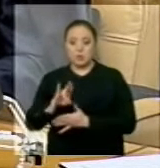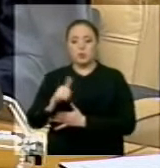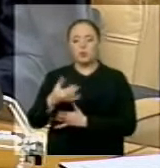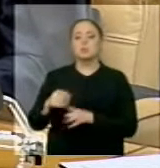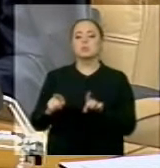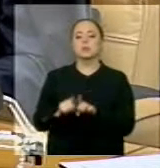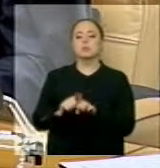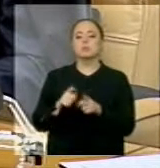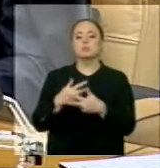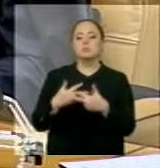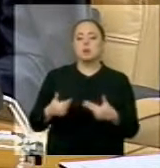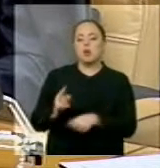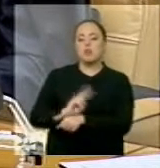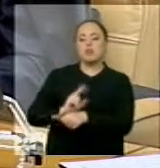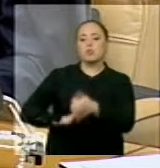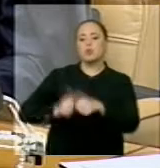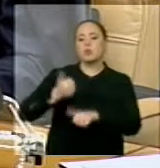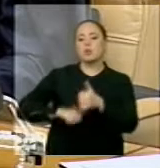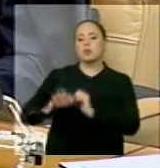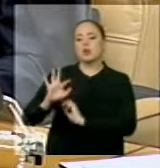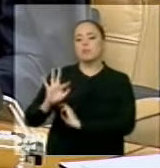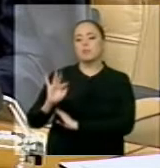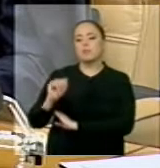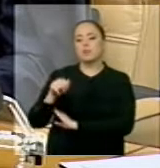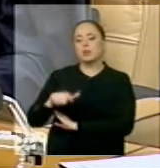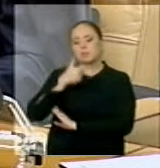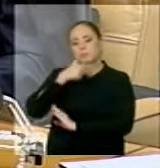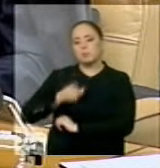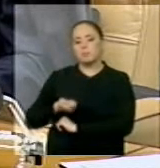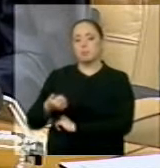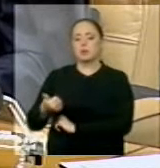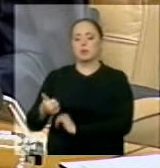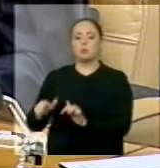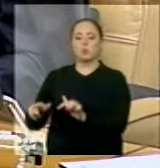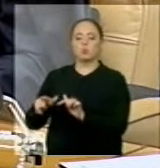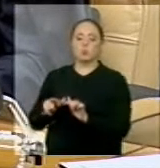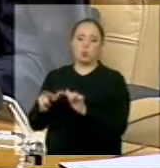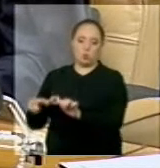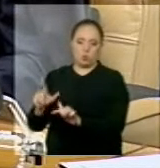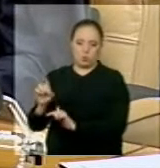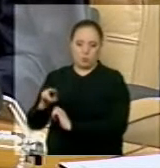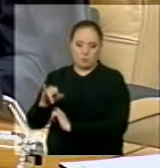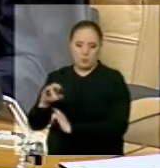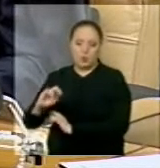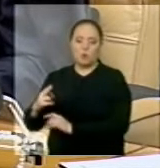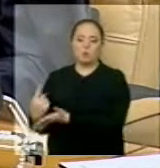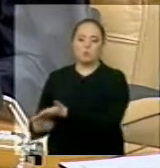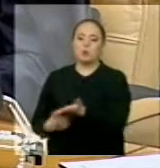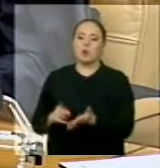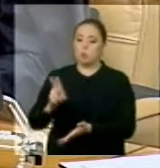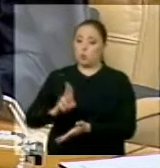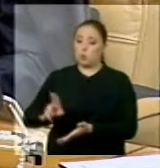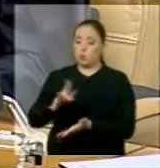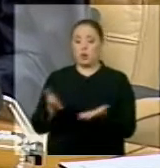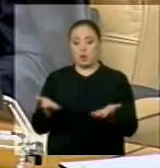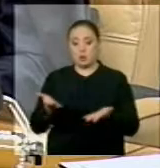na realização de vistoria final para a concessão definitiva do título de domínio ou do termo de concessão de uso, agora,